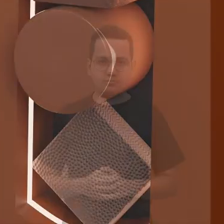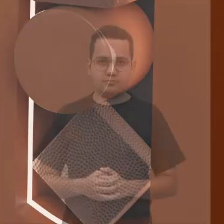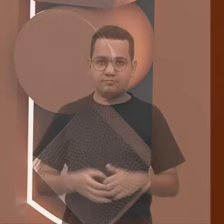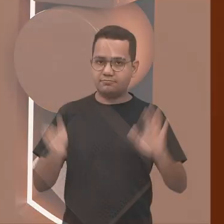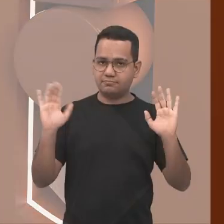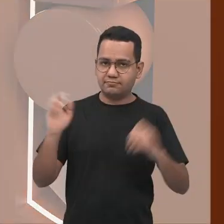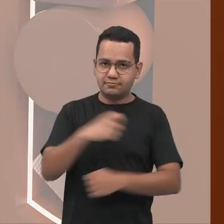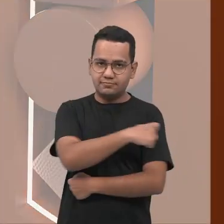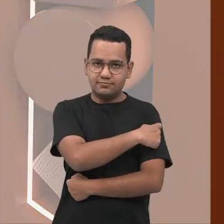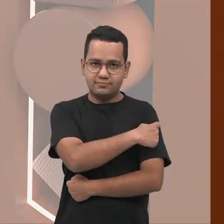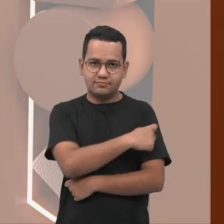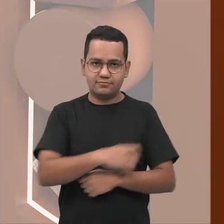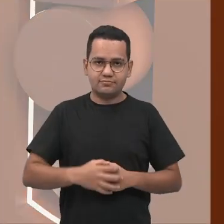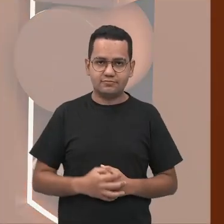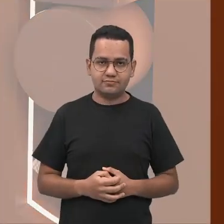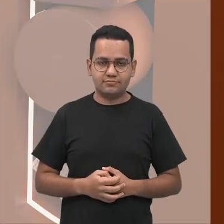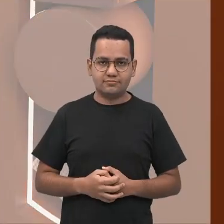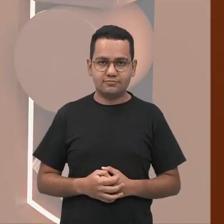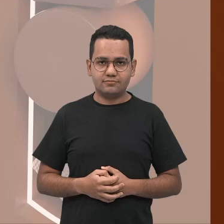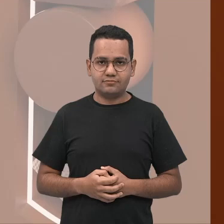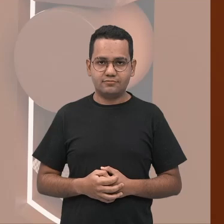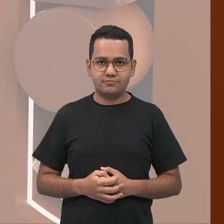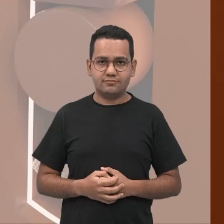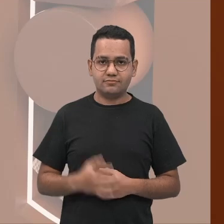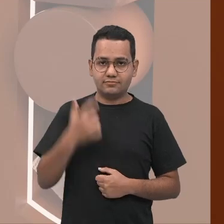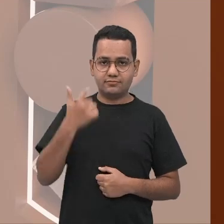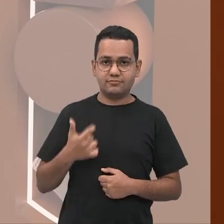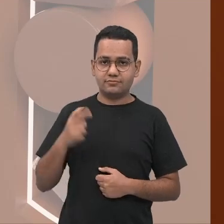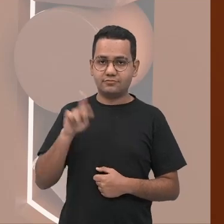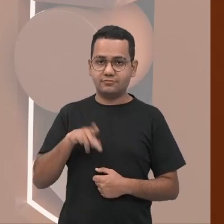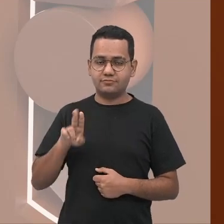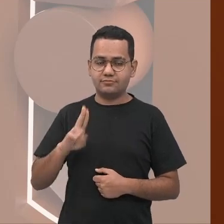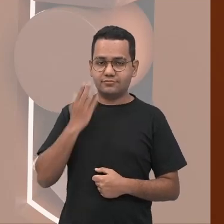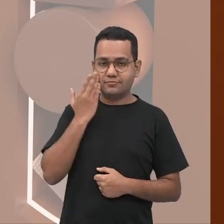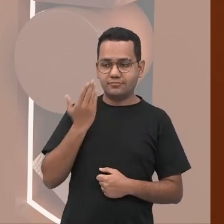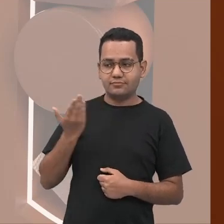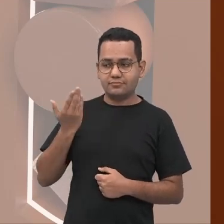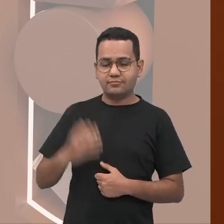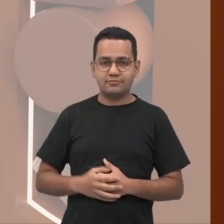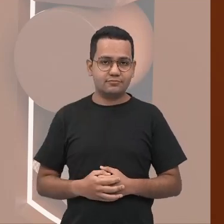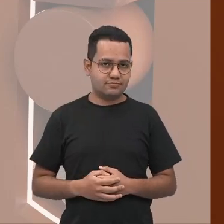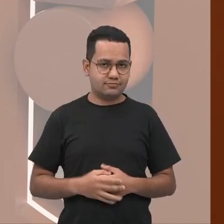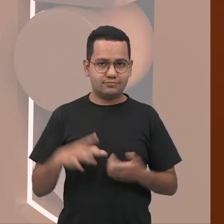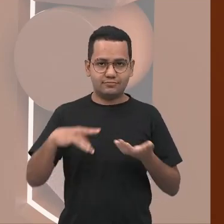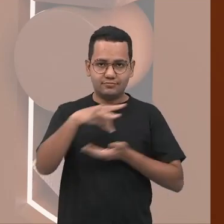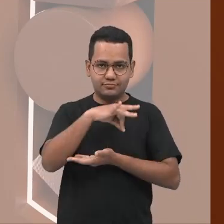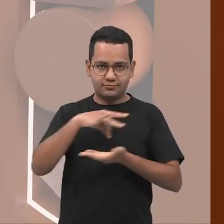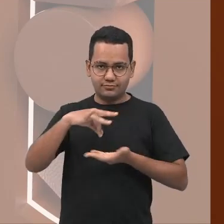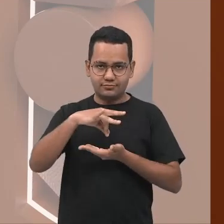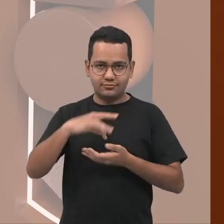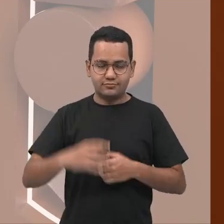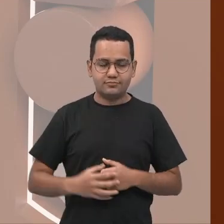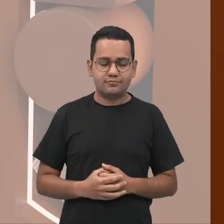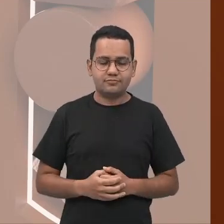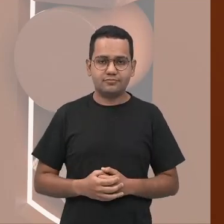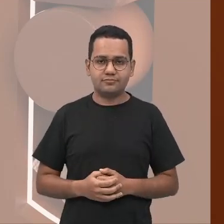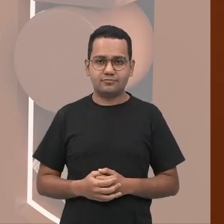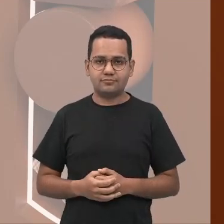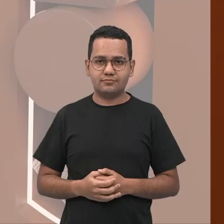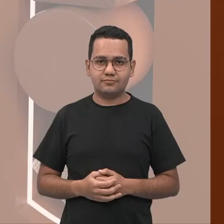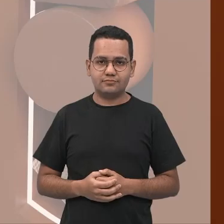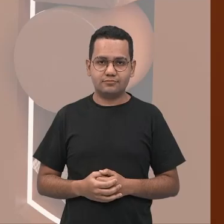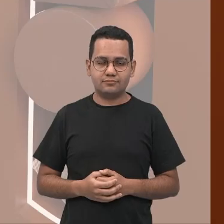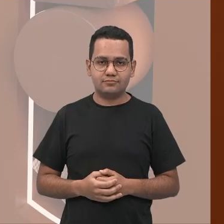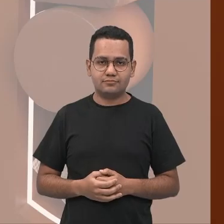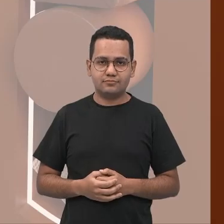Olá, queridos estudantes, eu sou o professor Josino Malagueta, aqui do Centro de Mídia de Educação do Amazonas.